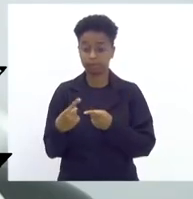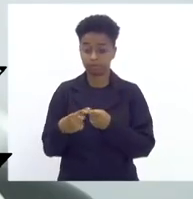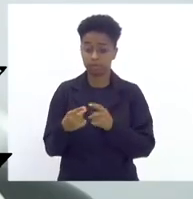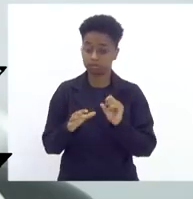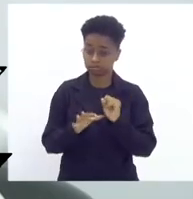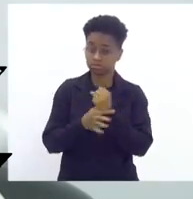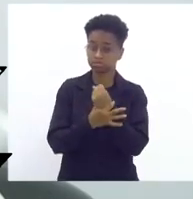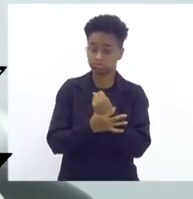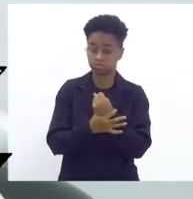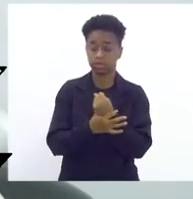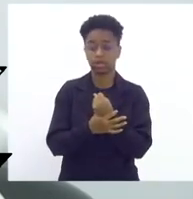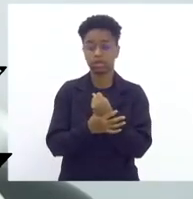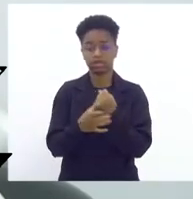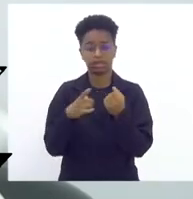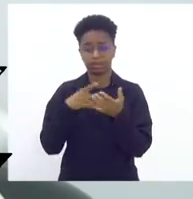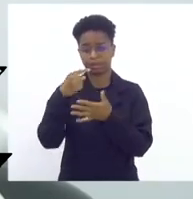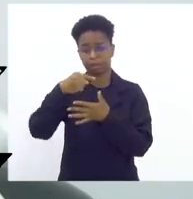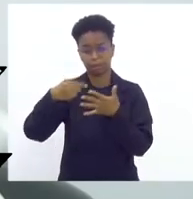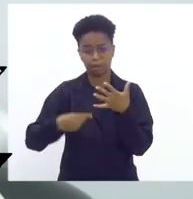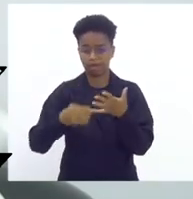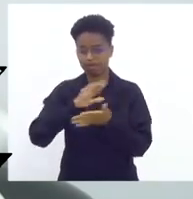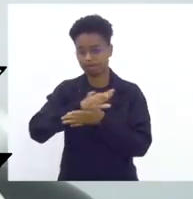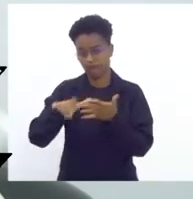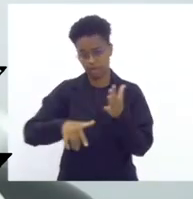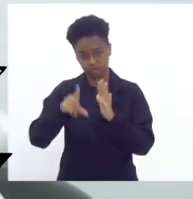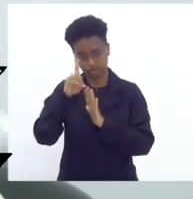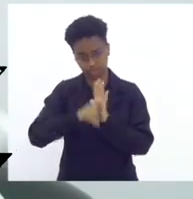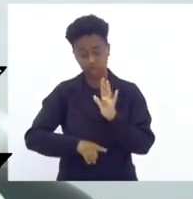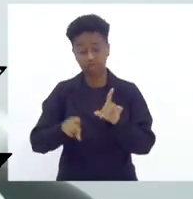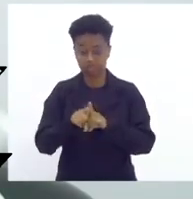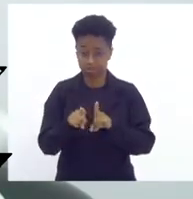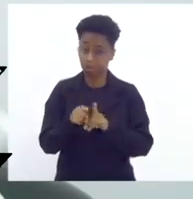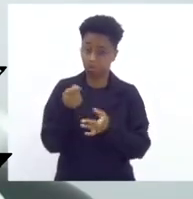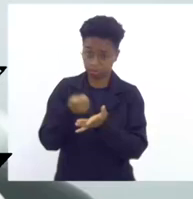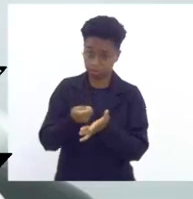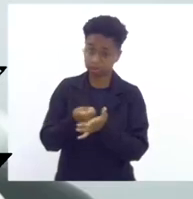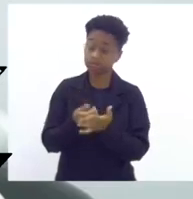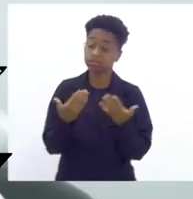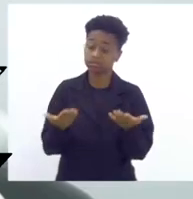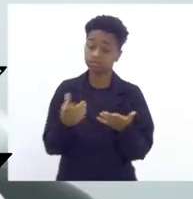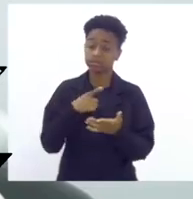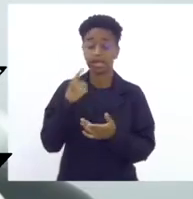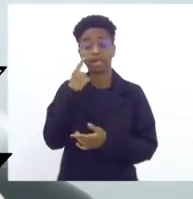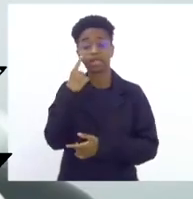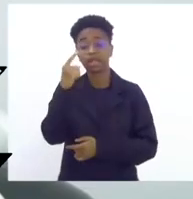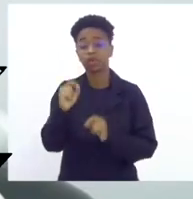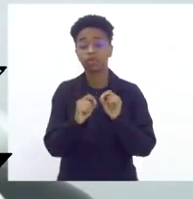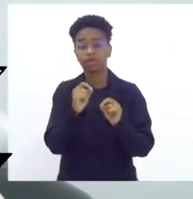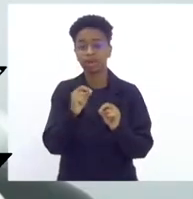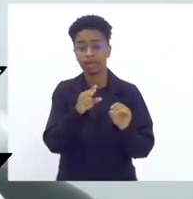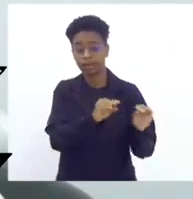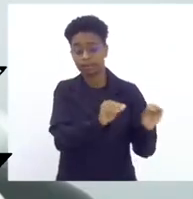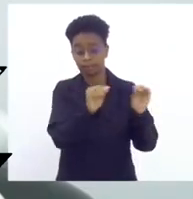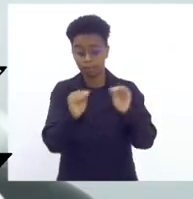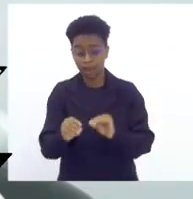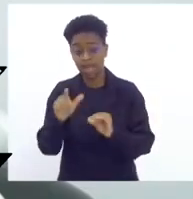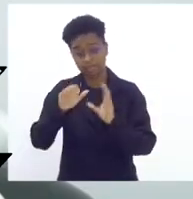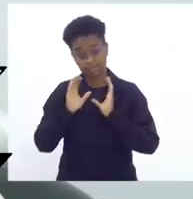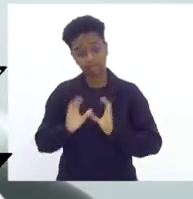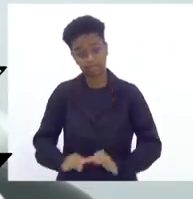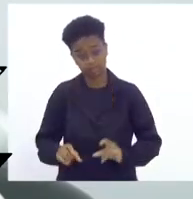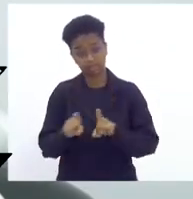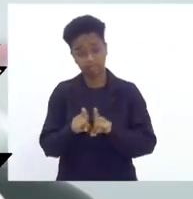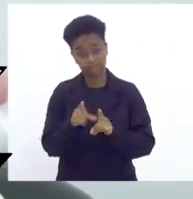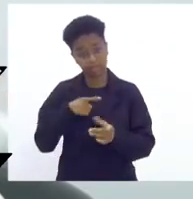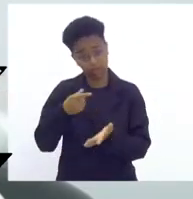é garantista prevê uma série de direitos e também deveres daí você trabalha com essa ideia né do Imigrante Como um cidadão Porque